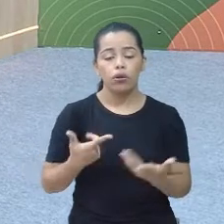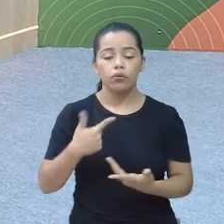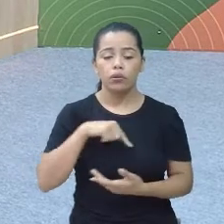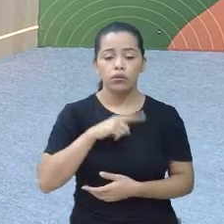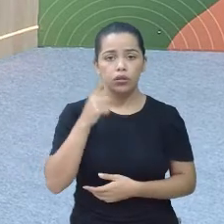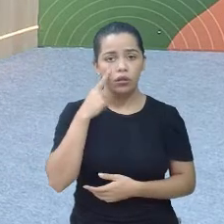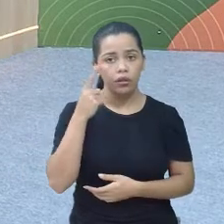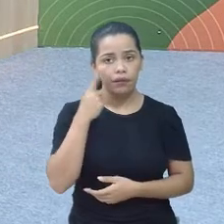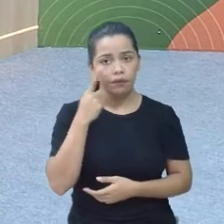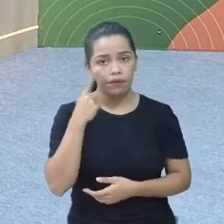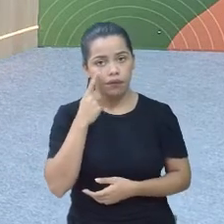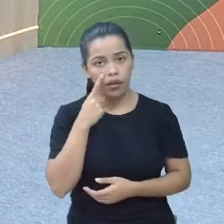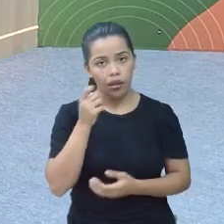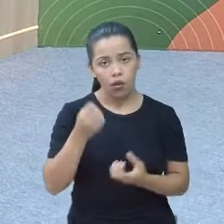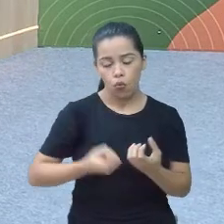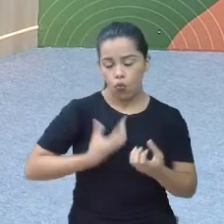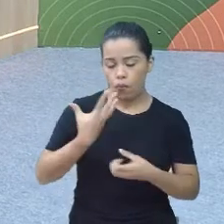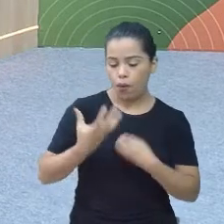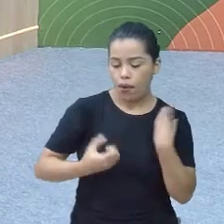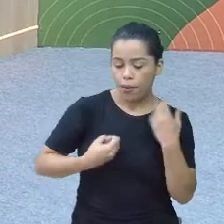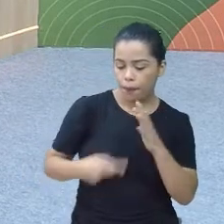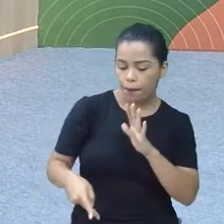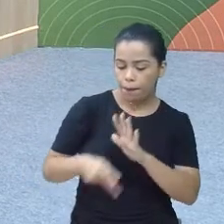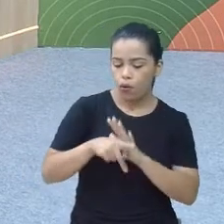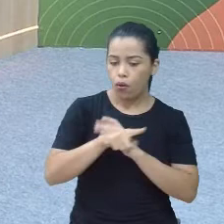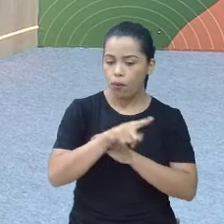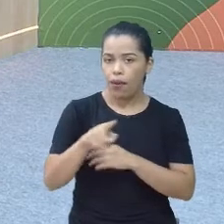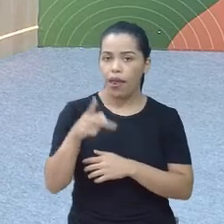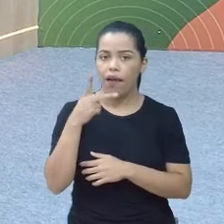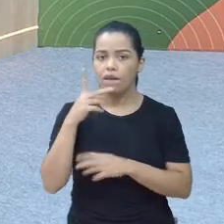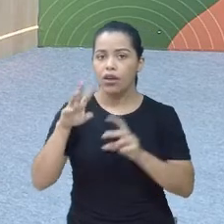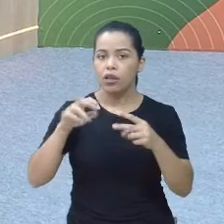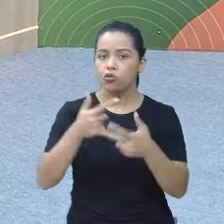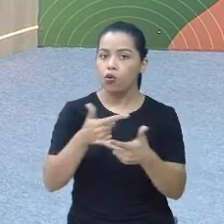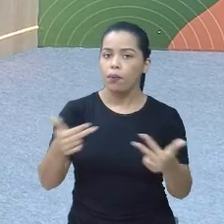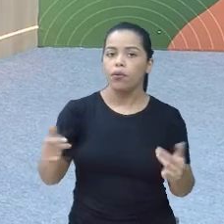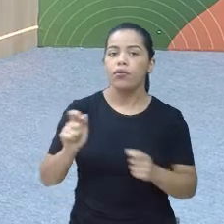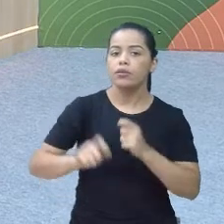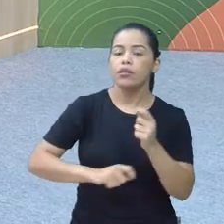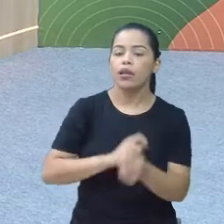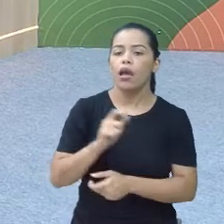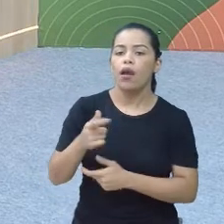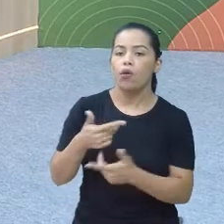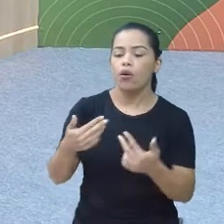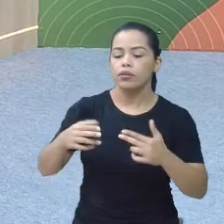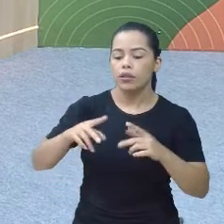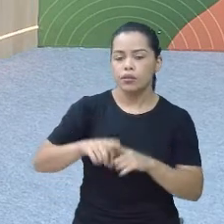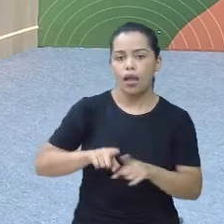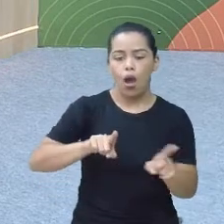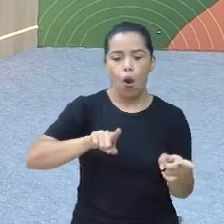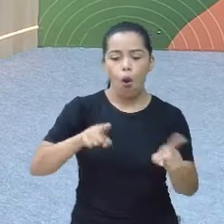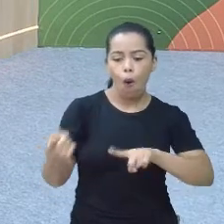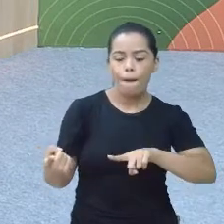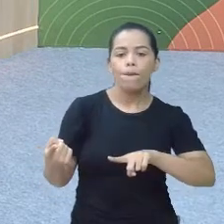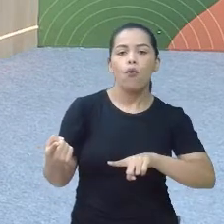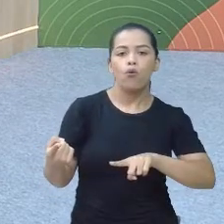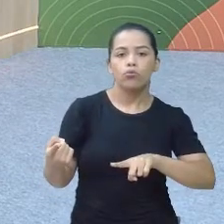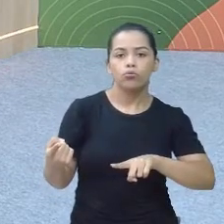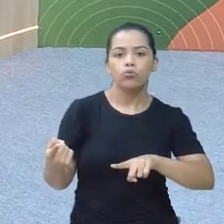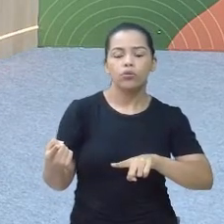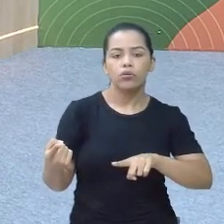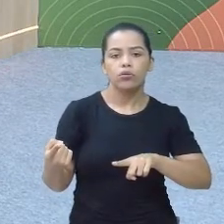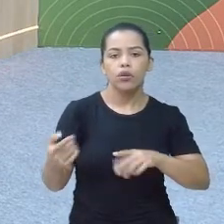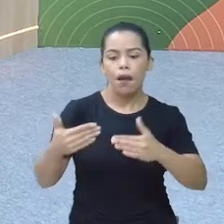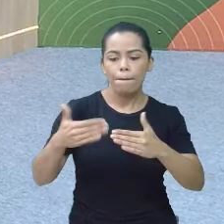percebe que primeiro ela tem aí, ela fala sobre coisas que são completamente opostas, né? O que procuras tudo, o